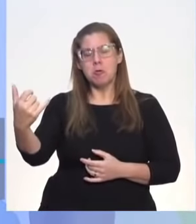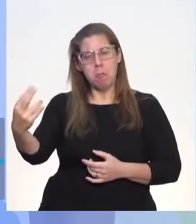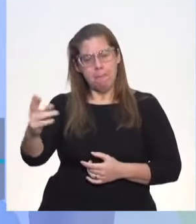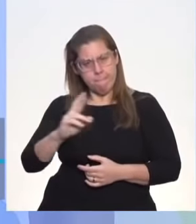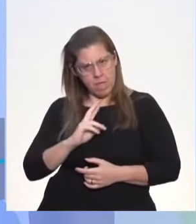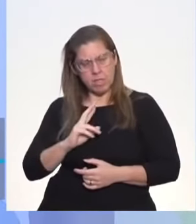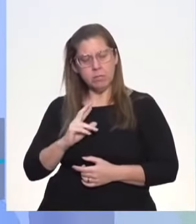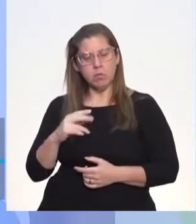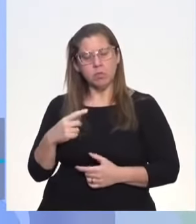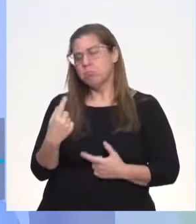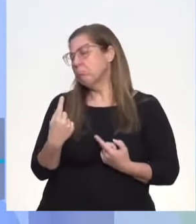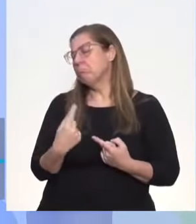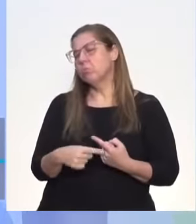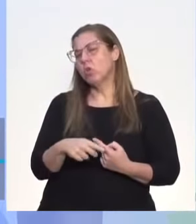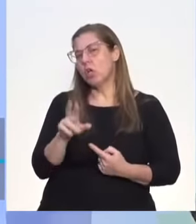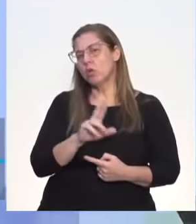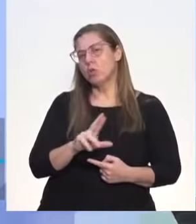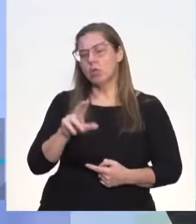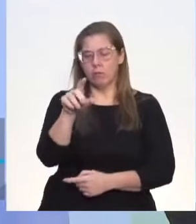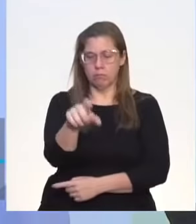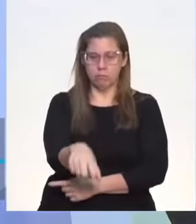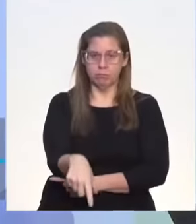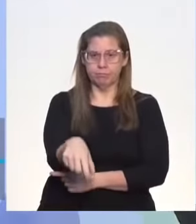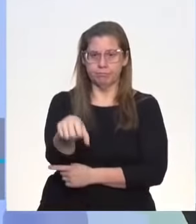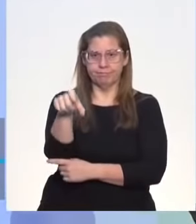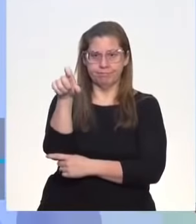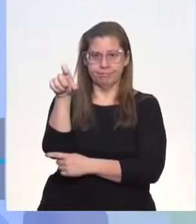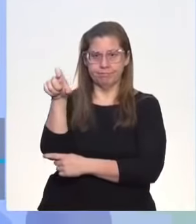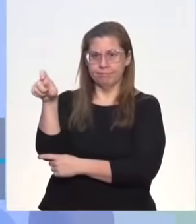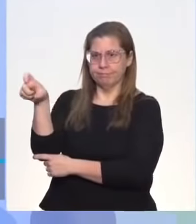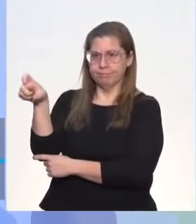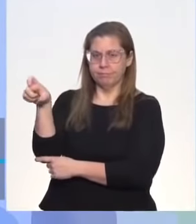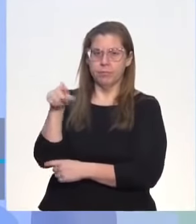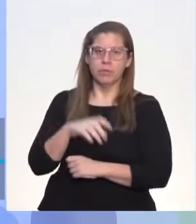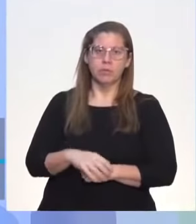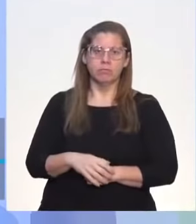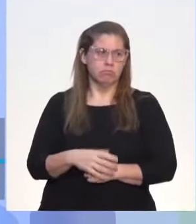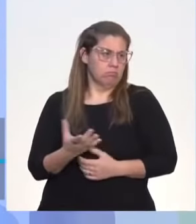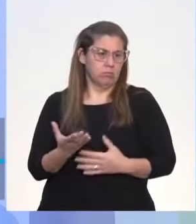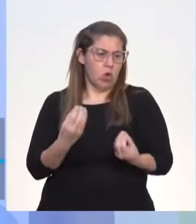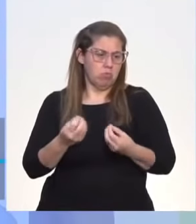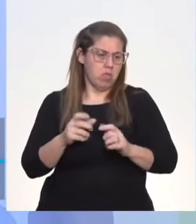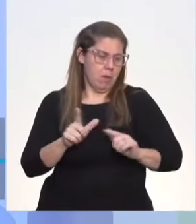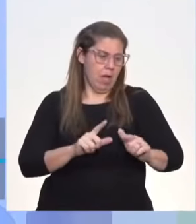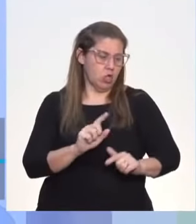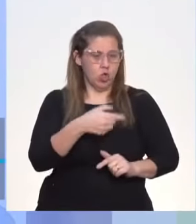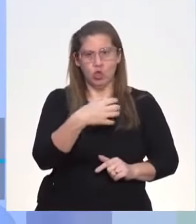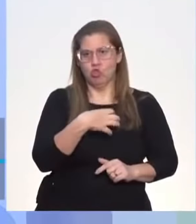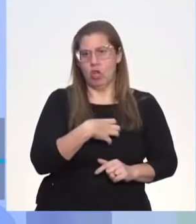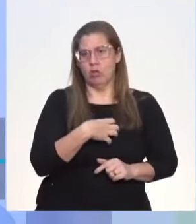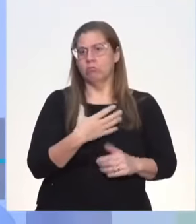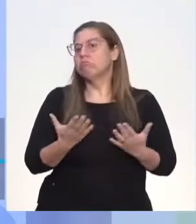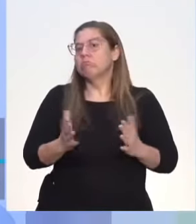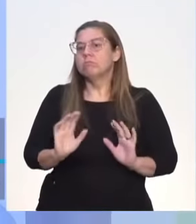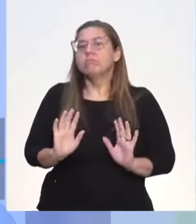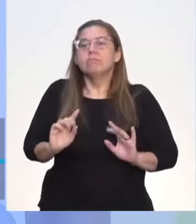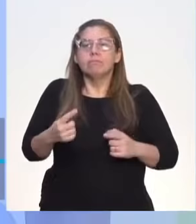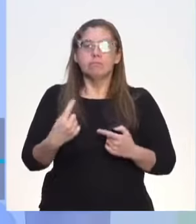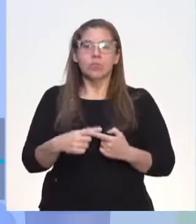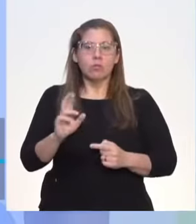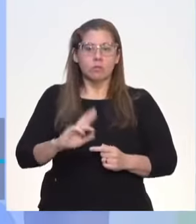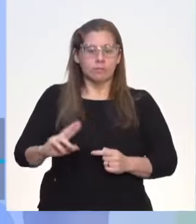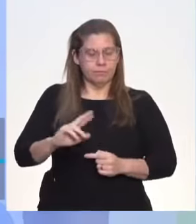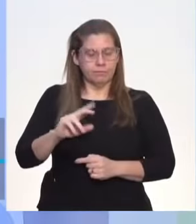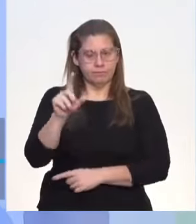a vantagem de usar um guindaste por que que eu tenho que usar um guindaste não posso fazer o trabalho com de uma outra forma tipo eu enfim qual a utilidade